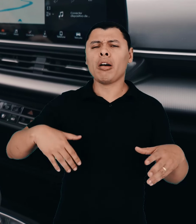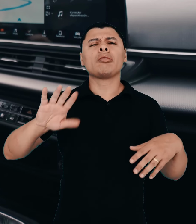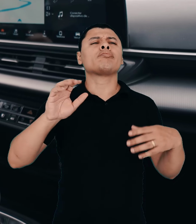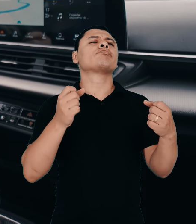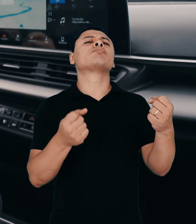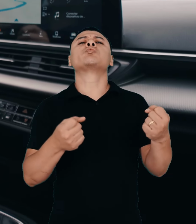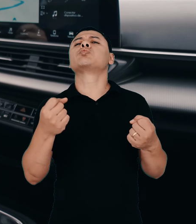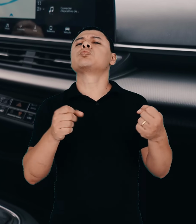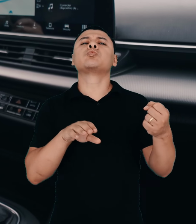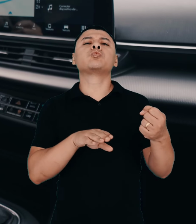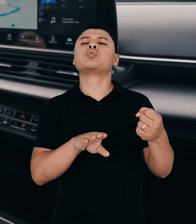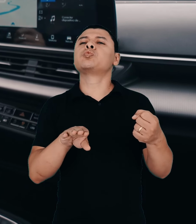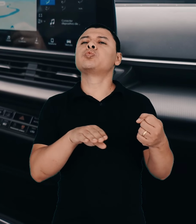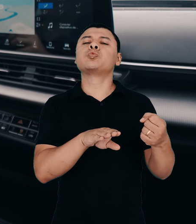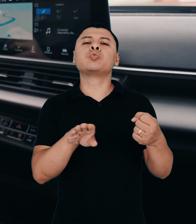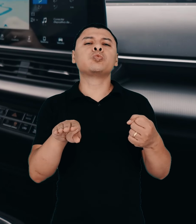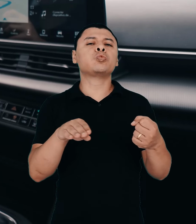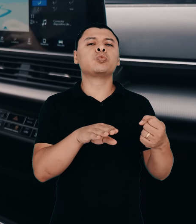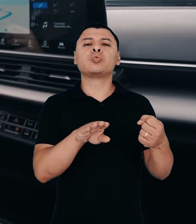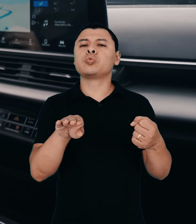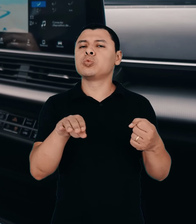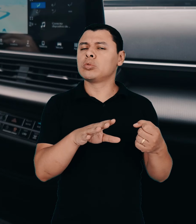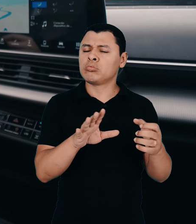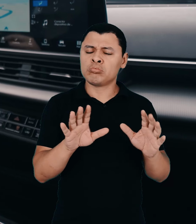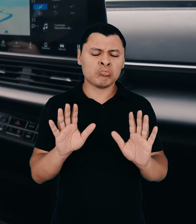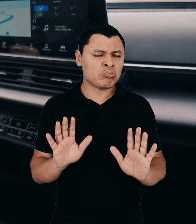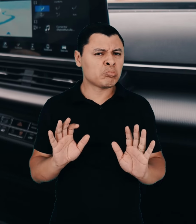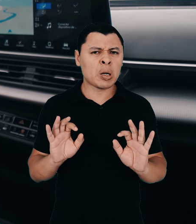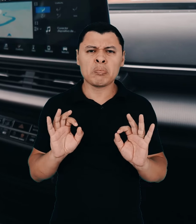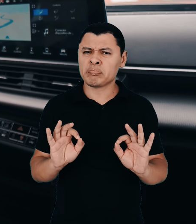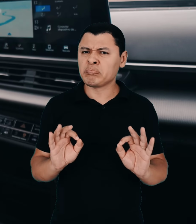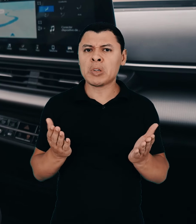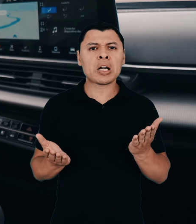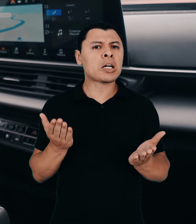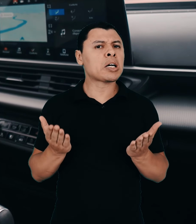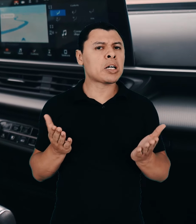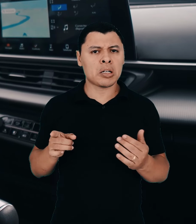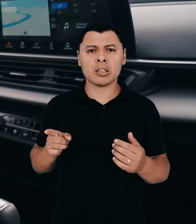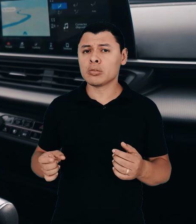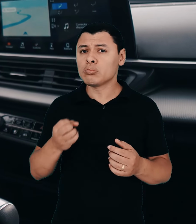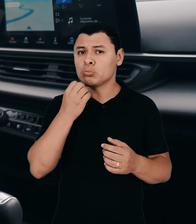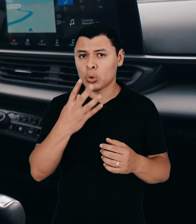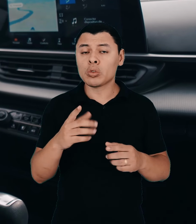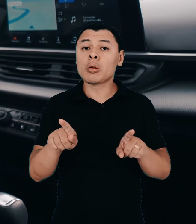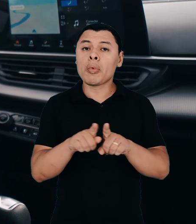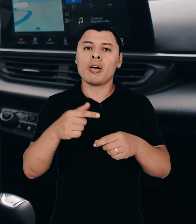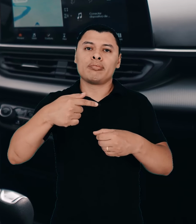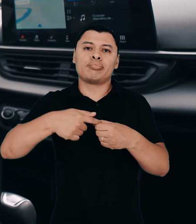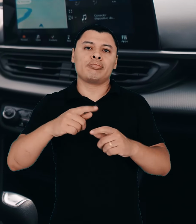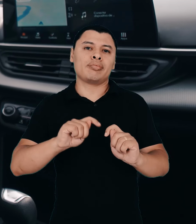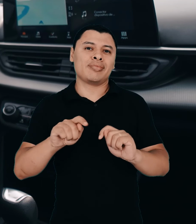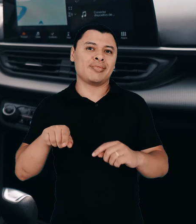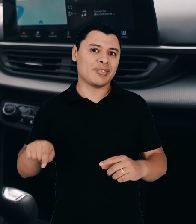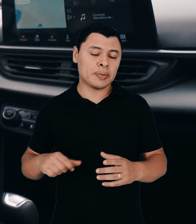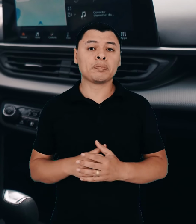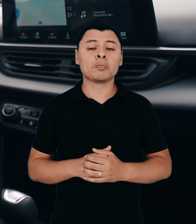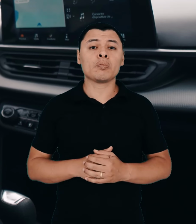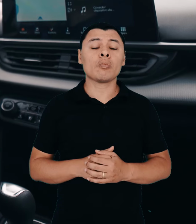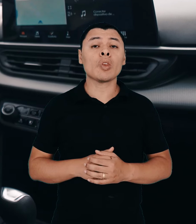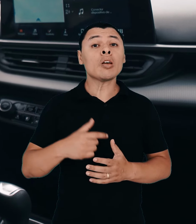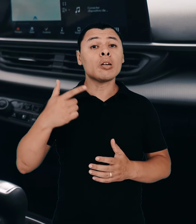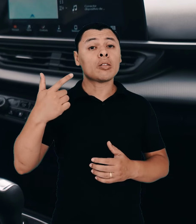deixa o veículo sempre soltinho, né? Característica bem positiva aí de calibração, que ajuda também na parte de consumo. Lembrando que isso